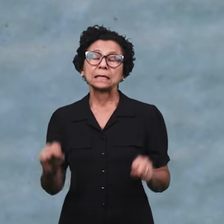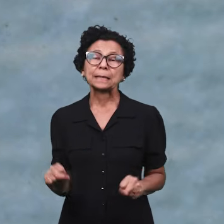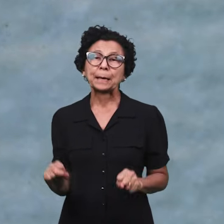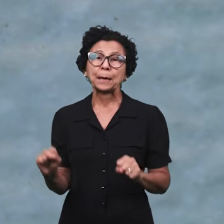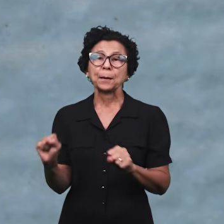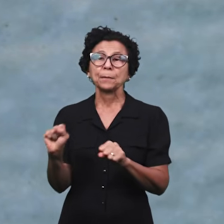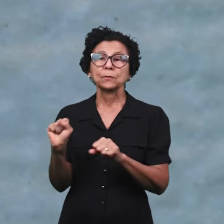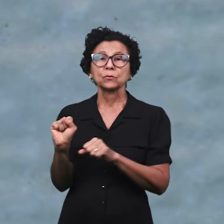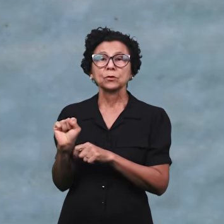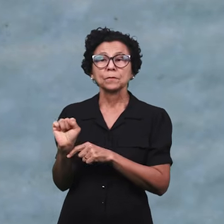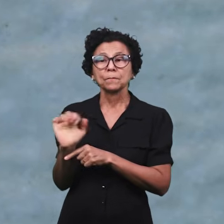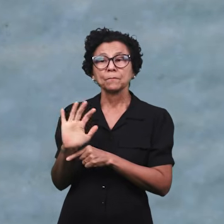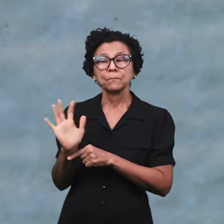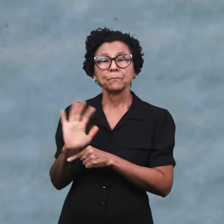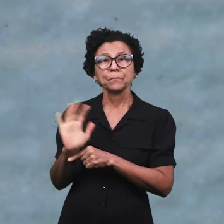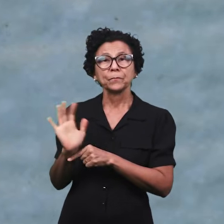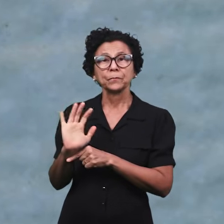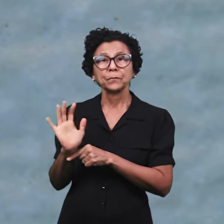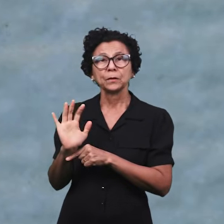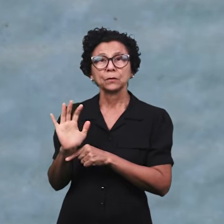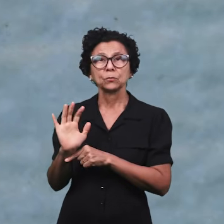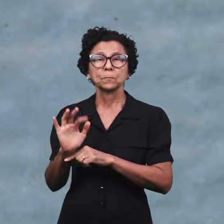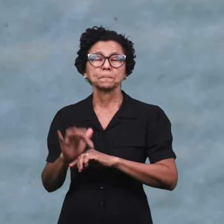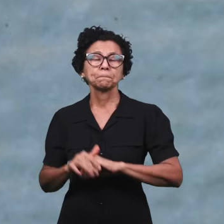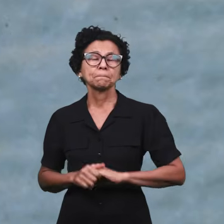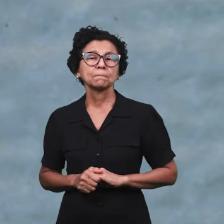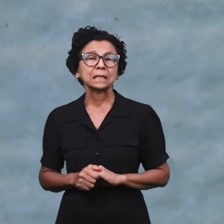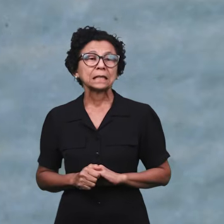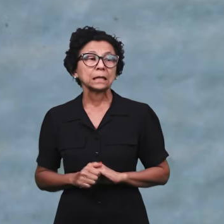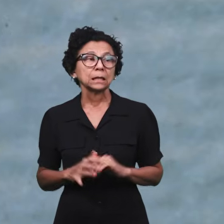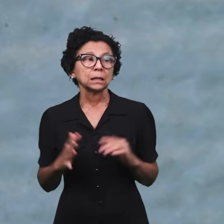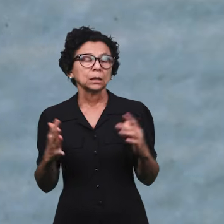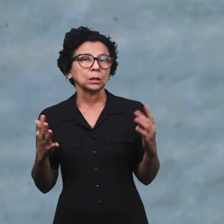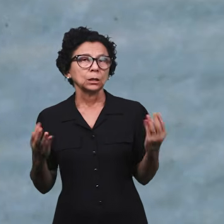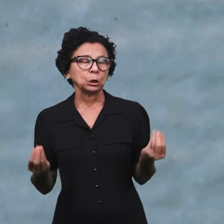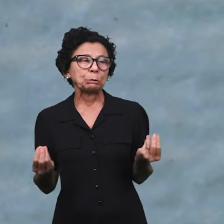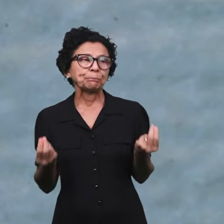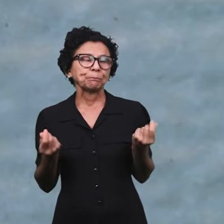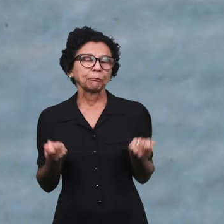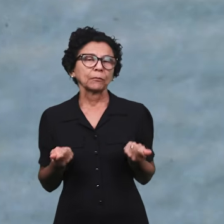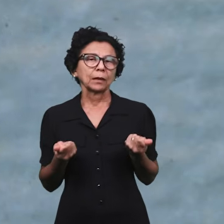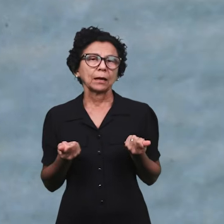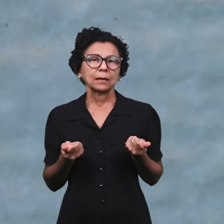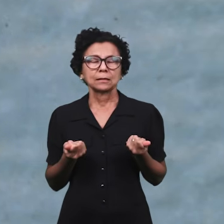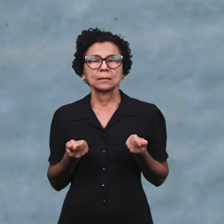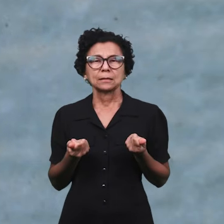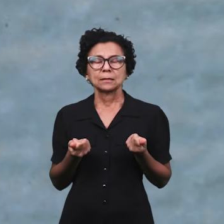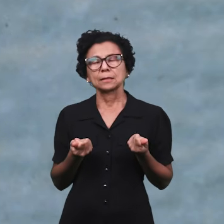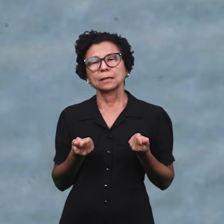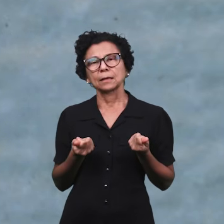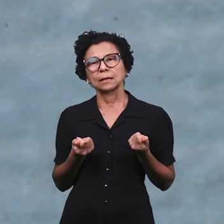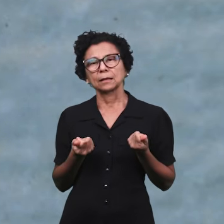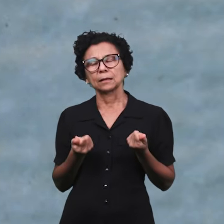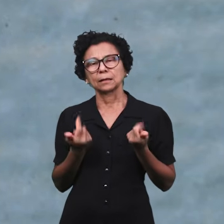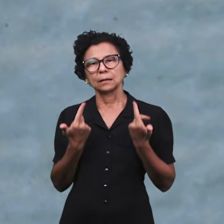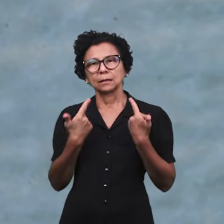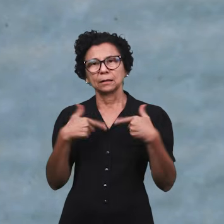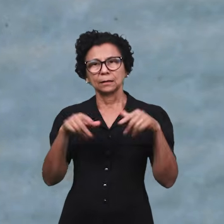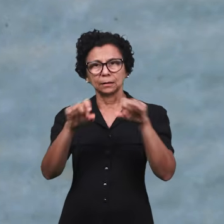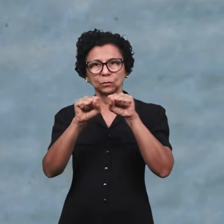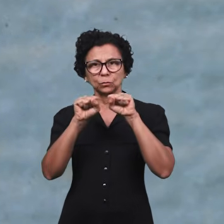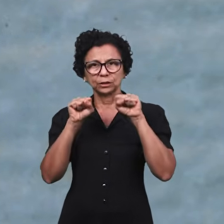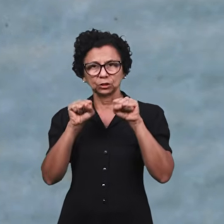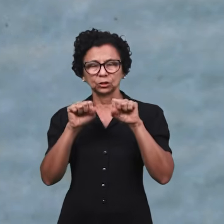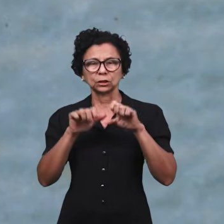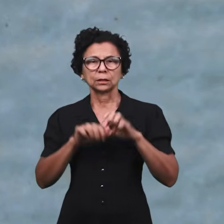e essa abordagem linguística, isso aqui para você que está assistindo, que não sabe essa